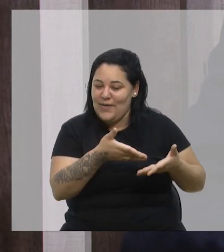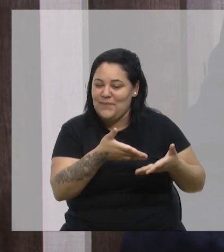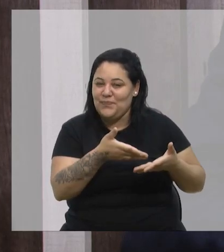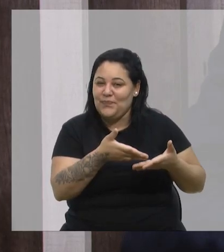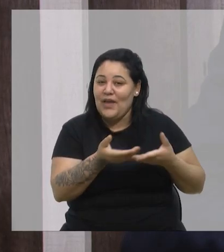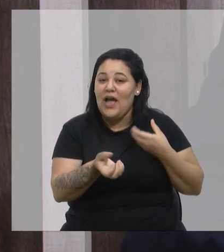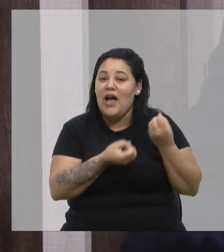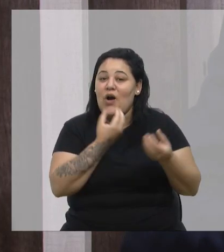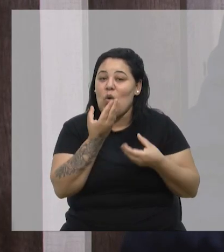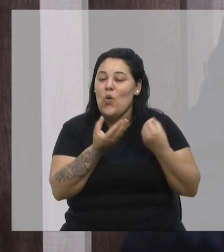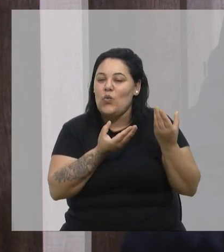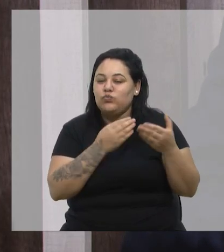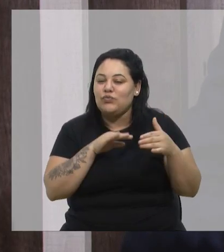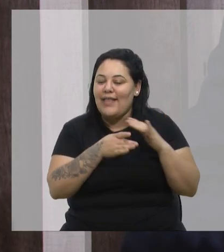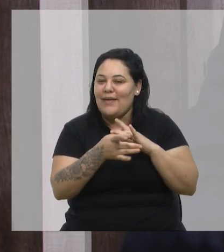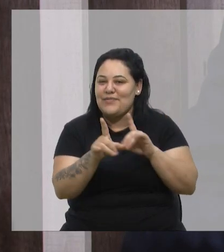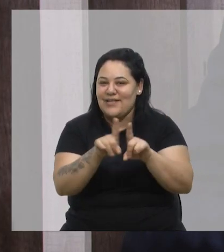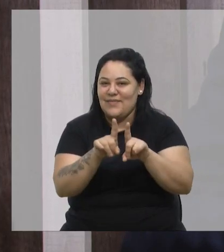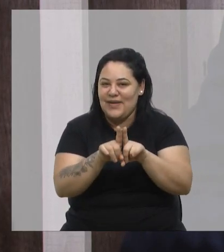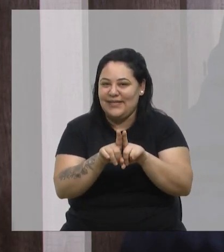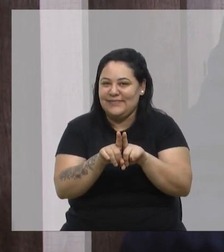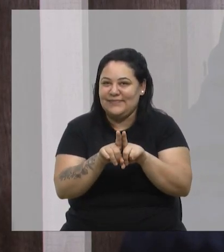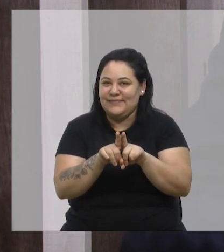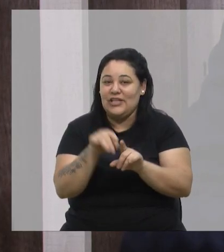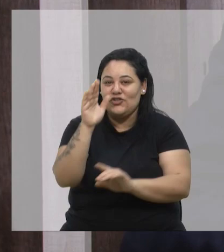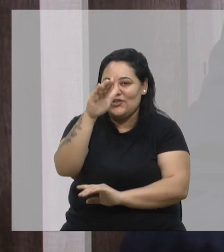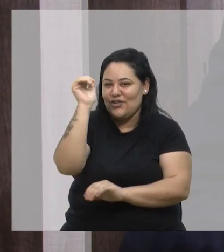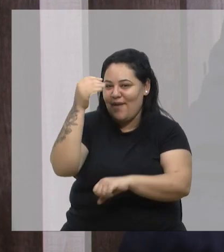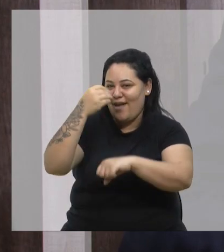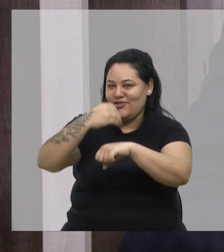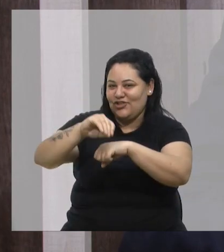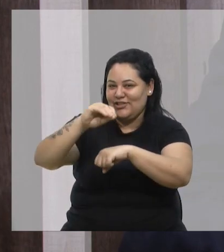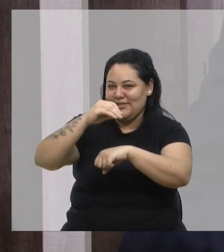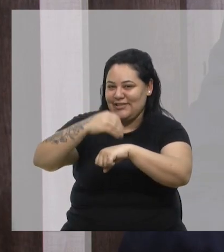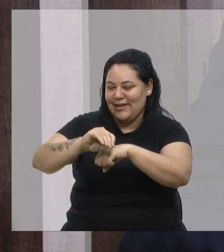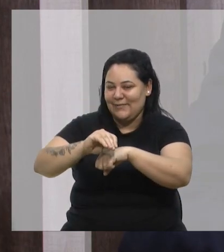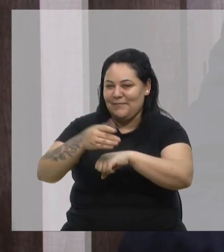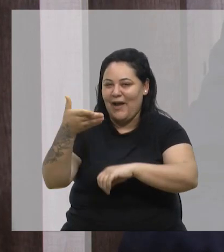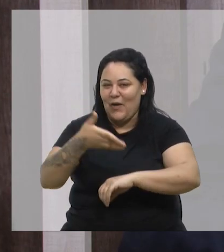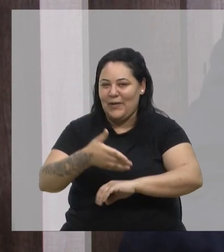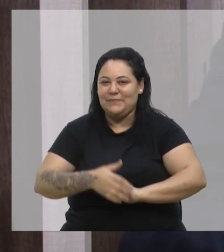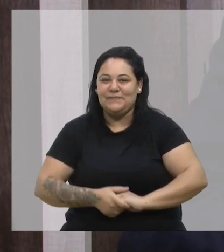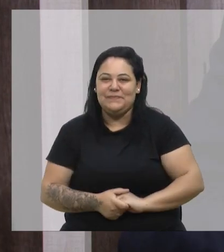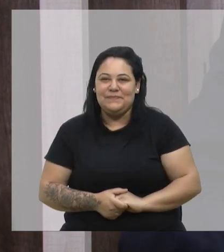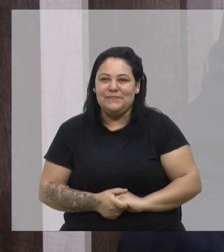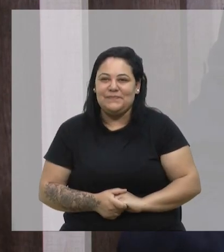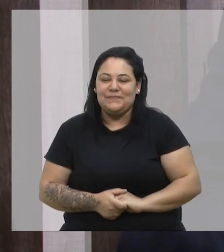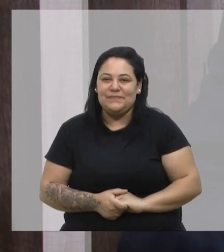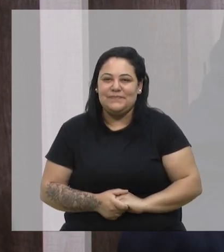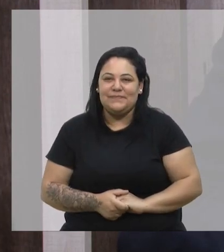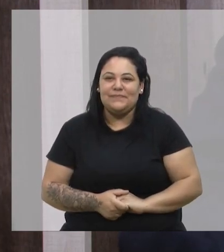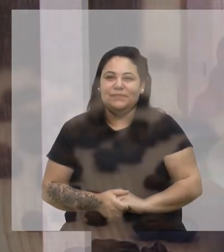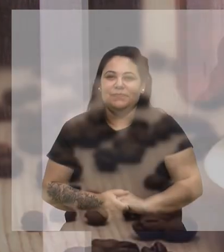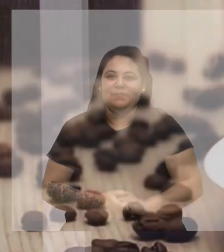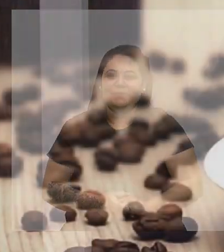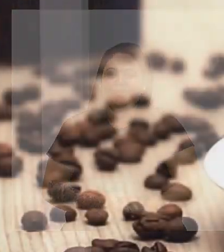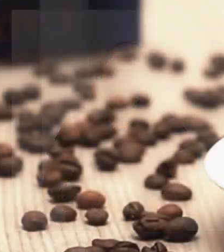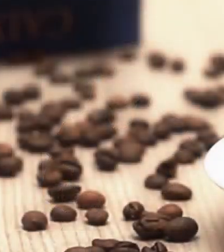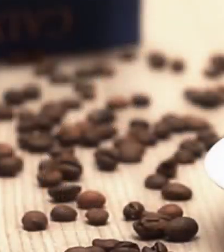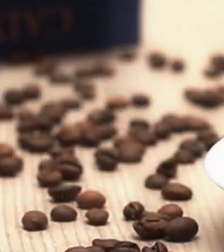de Machado de Assis, Nova Era, contos adaptados, e chamarmos as dicas do autor. Roda a vinheta aí.